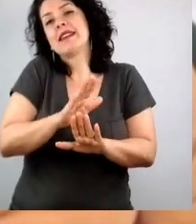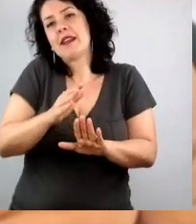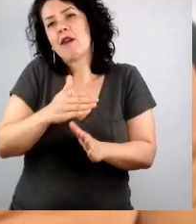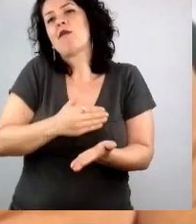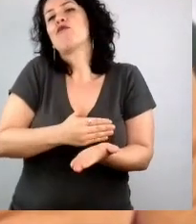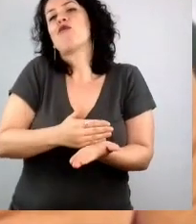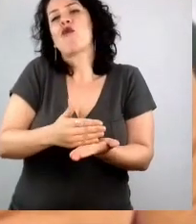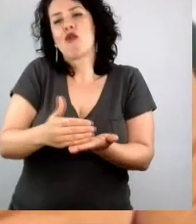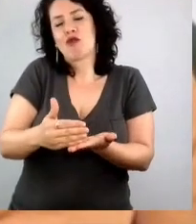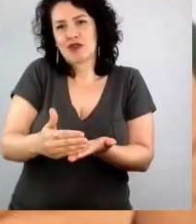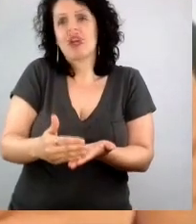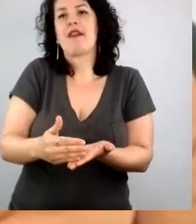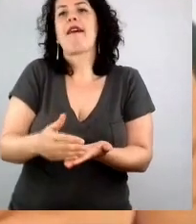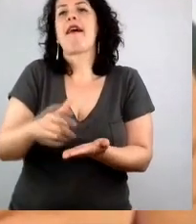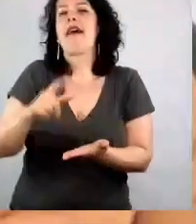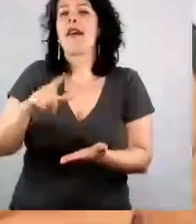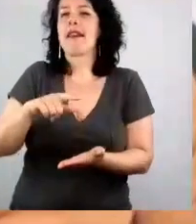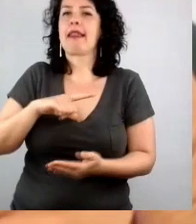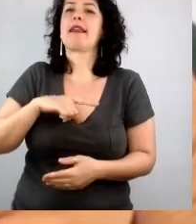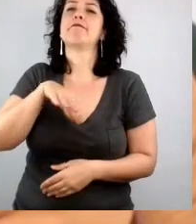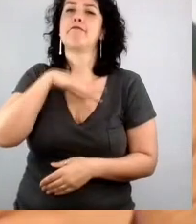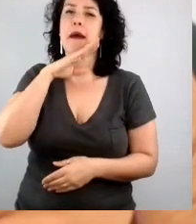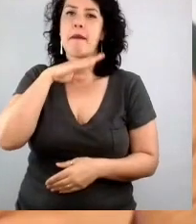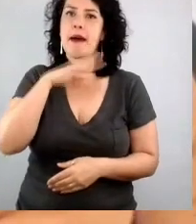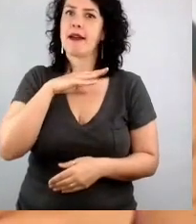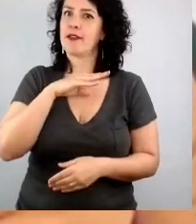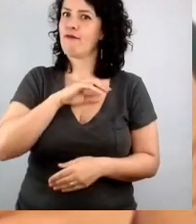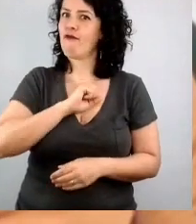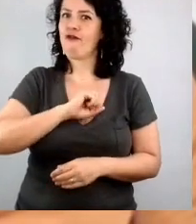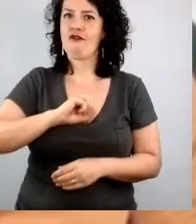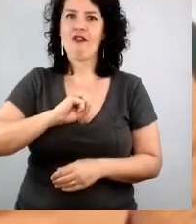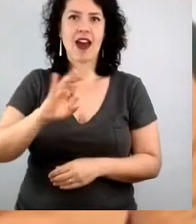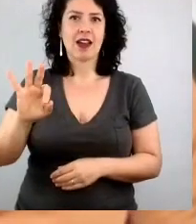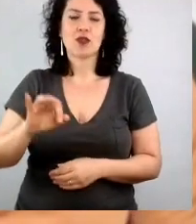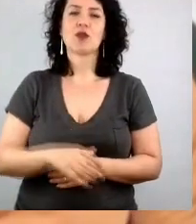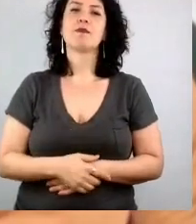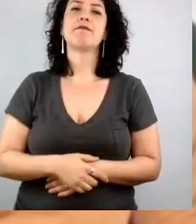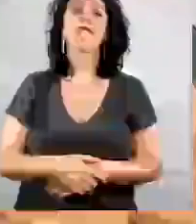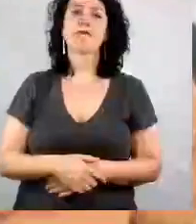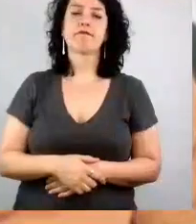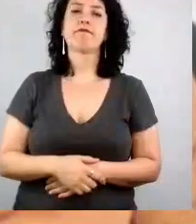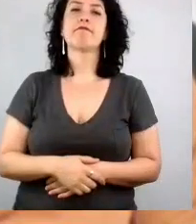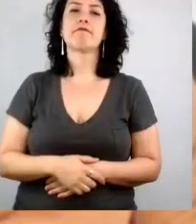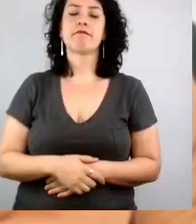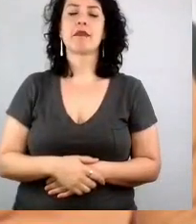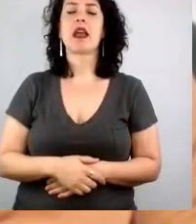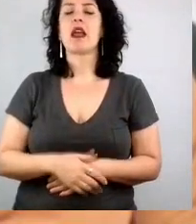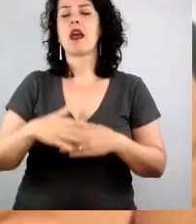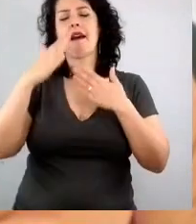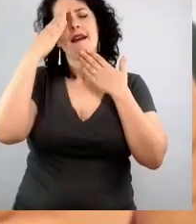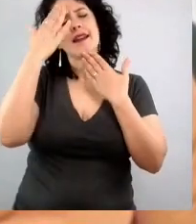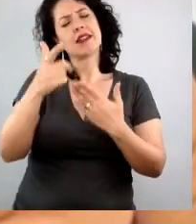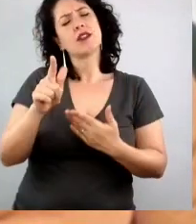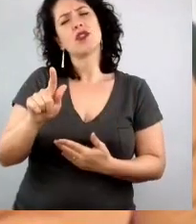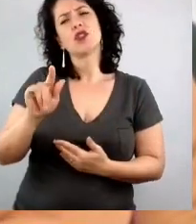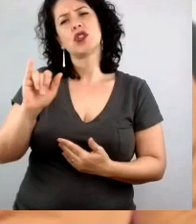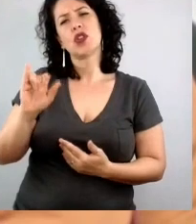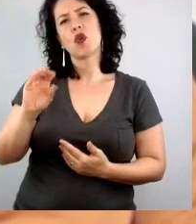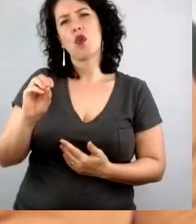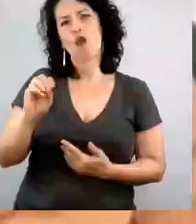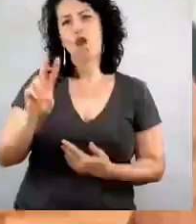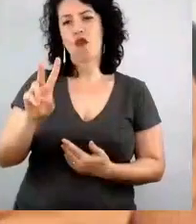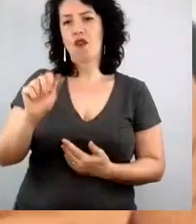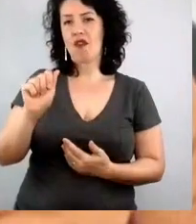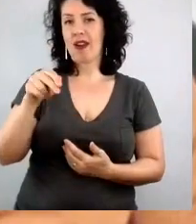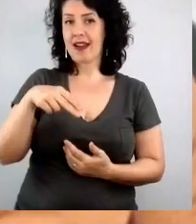babado. Por questões pessoais, a Giovana não pôde estar, mas, Giovana, muito obrigado, um grande beijo por você por ter aceito esse convite, tá